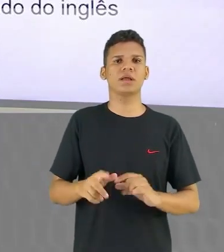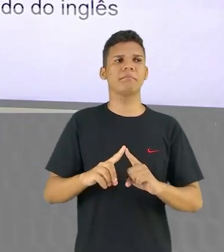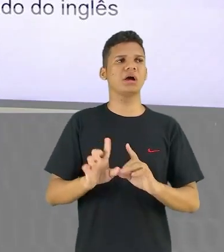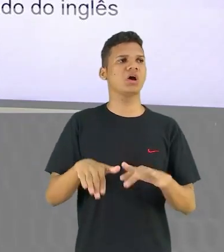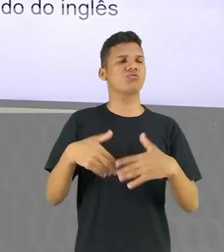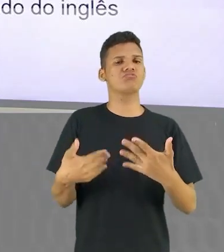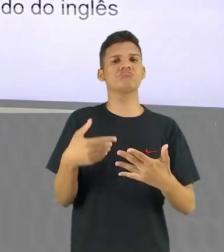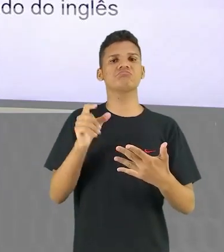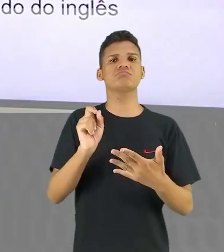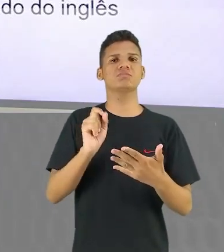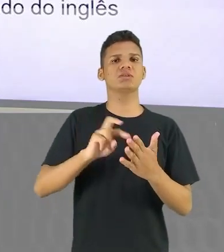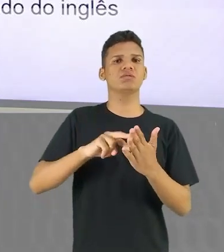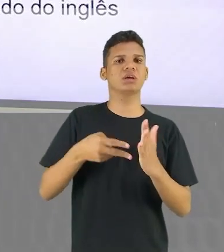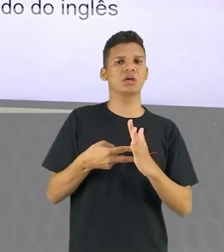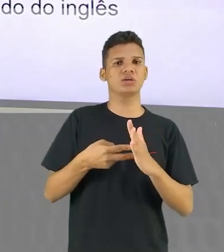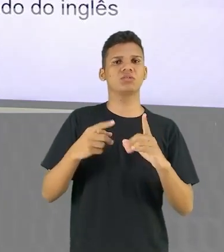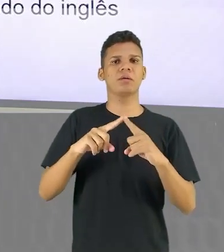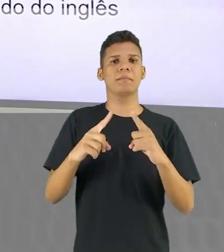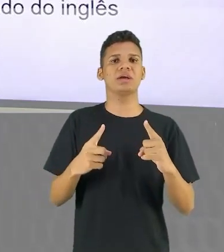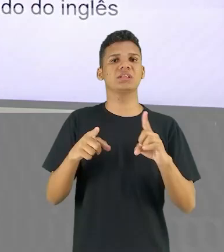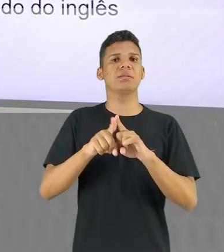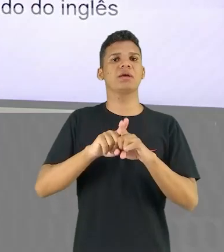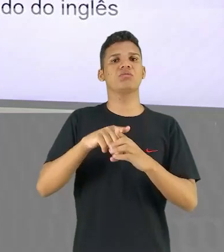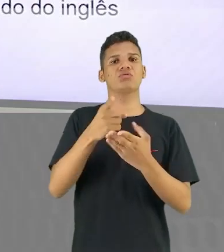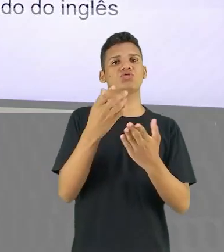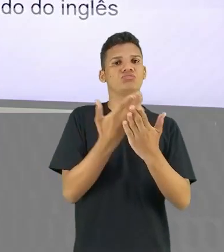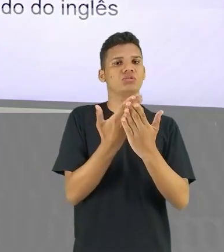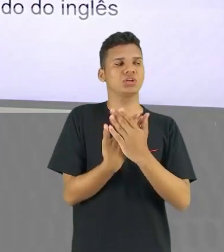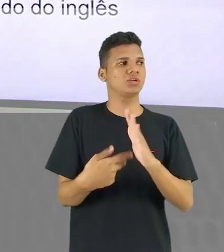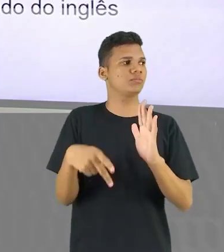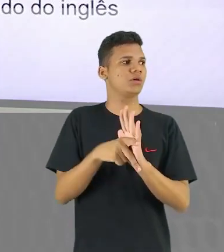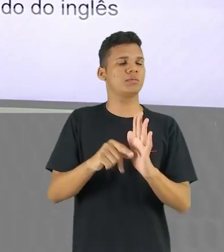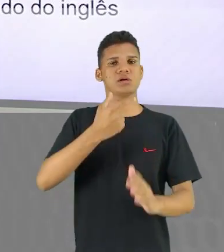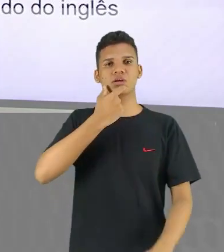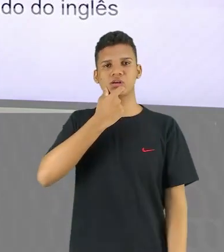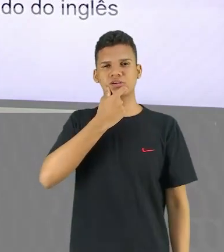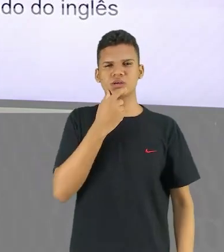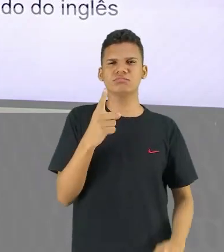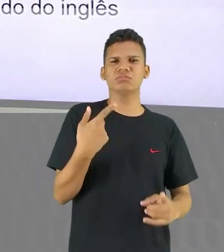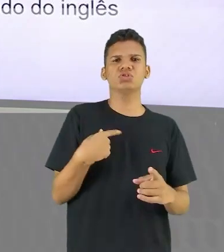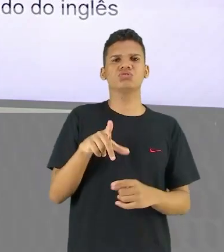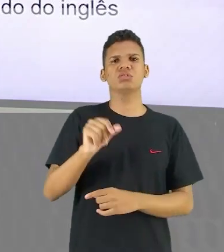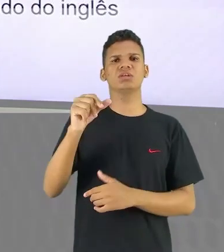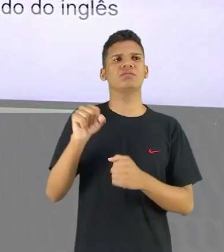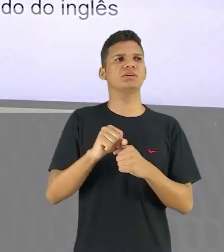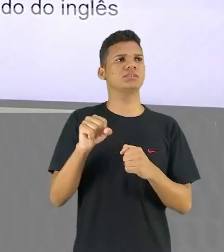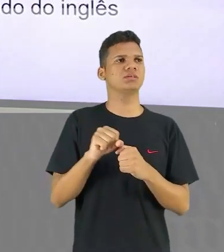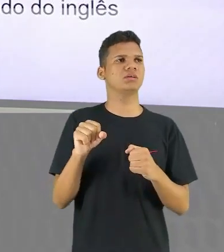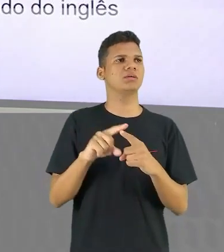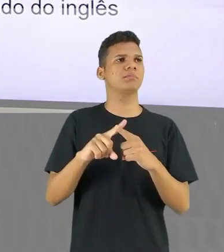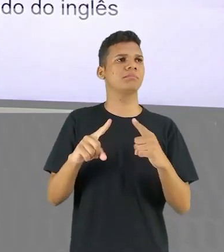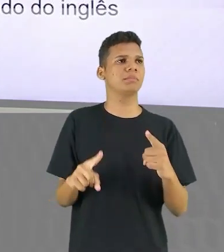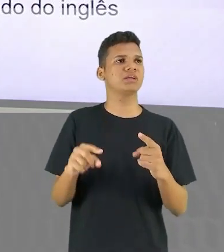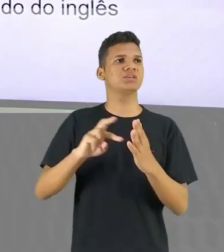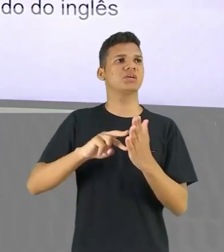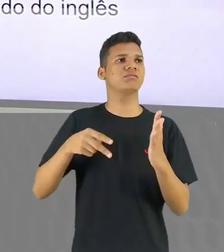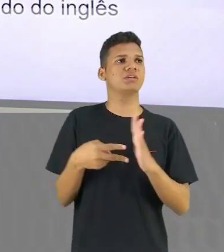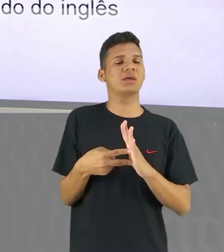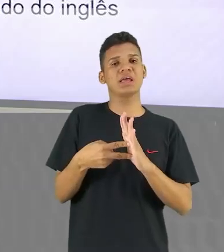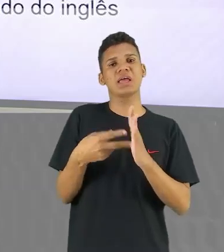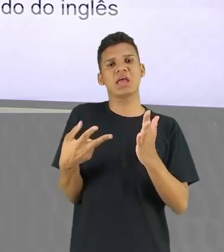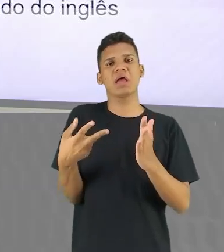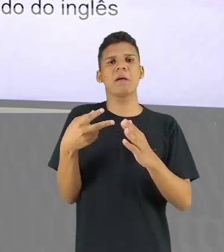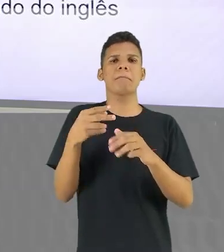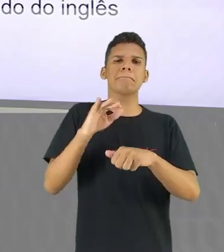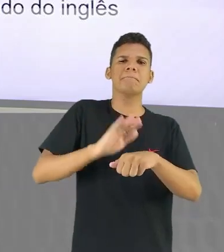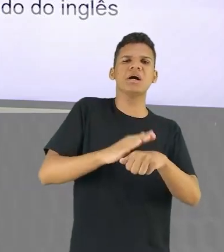significa but? Eu tenho certeza que você que é estudante de inglês, que escolheu fazer a prova de inglês, você sabe. But significa mas, que